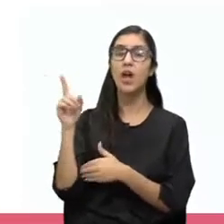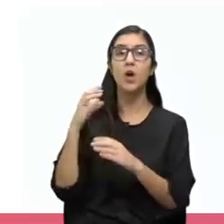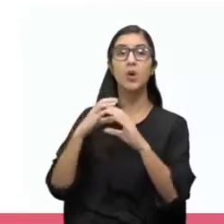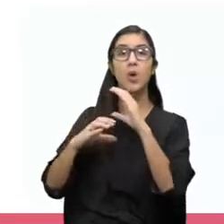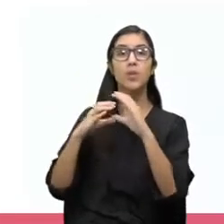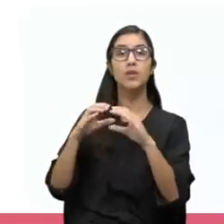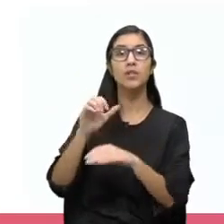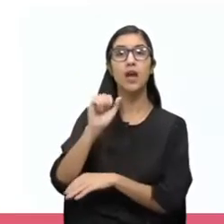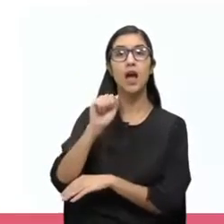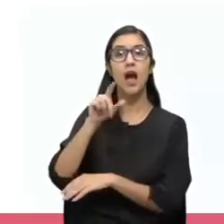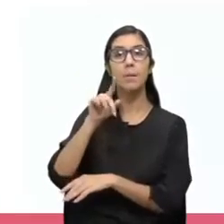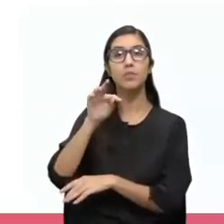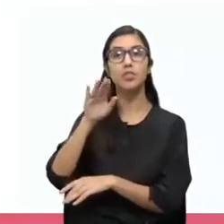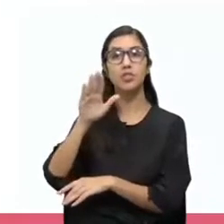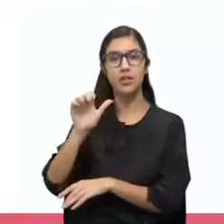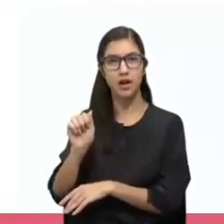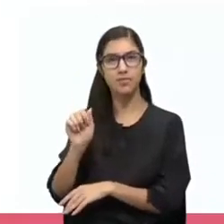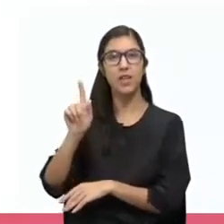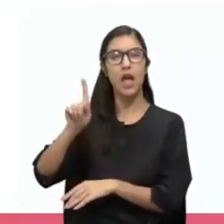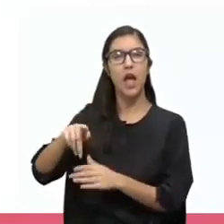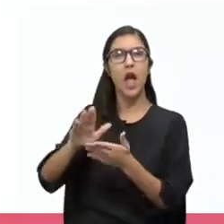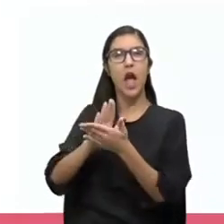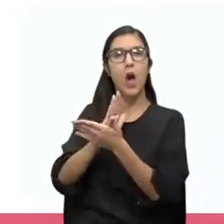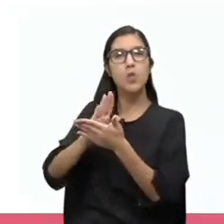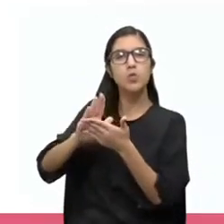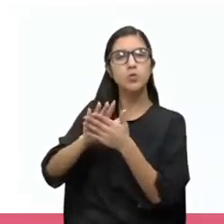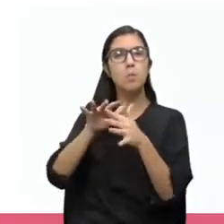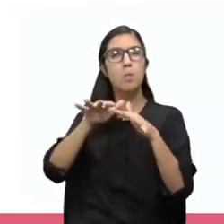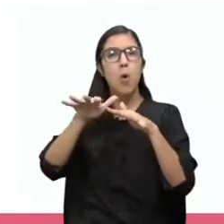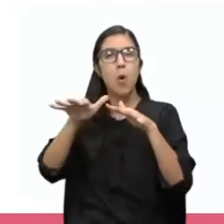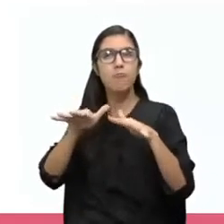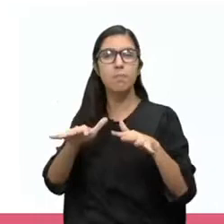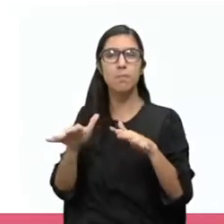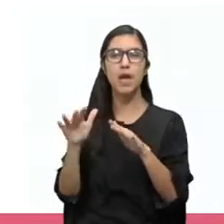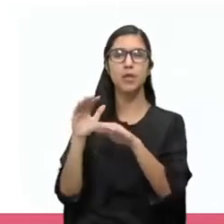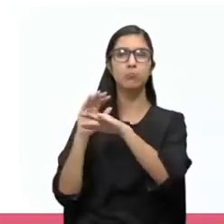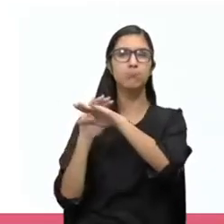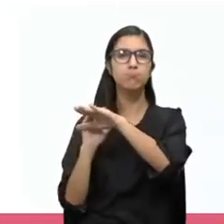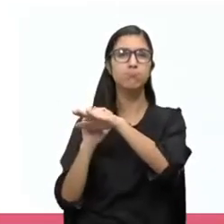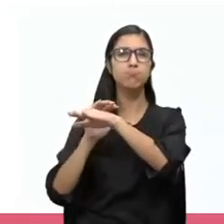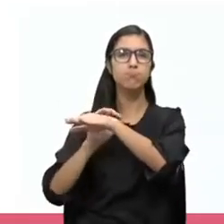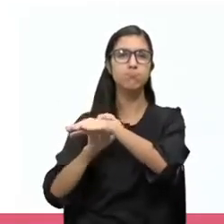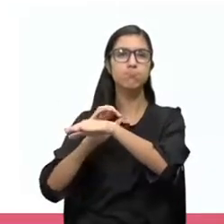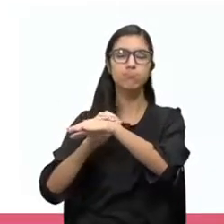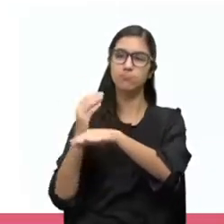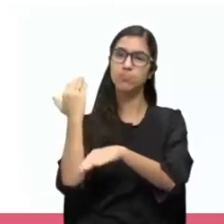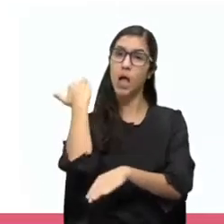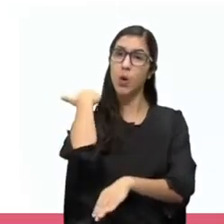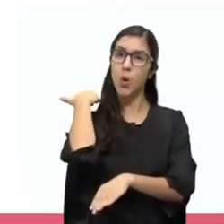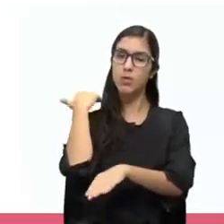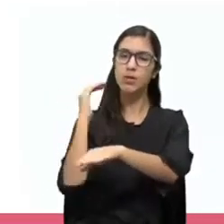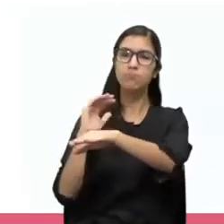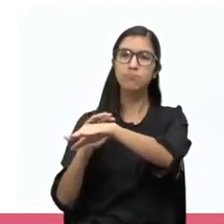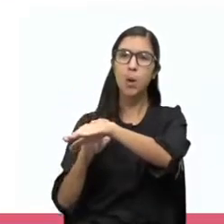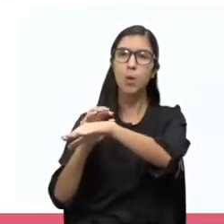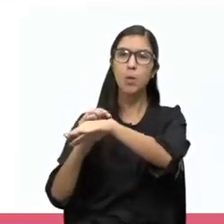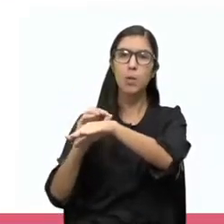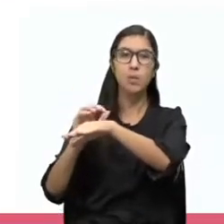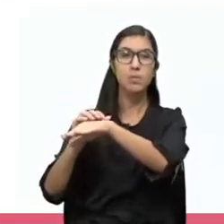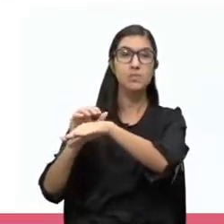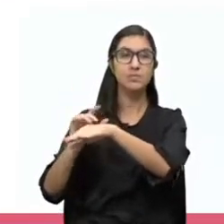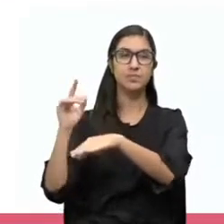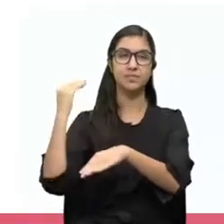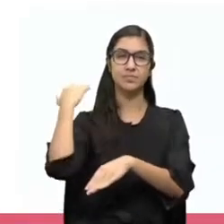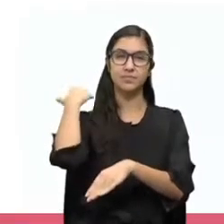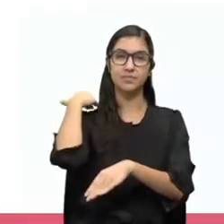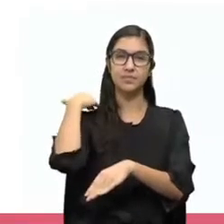comunicação áptica. Ela dá alguns sinais, alguns movimentos, alguns toques nas costas do sujeito. Então, ela